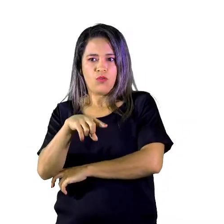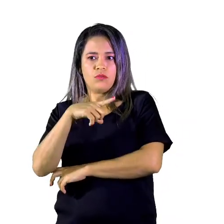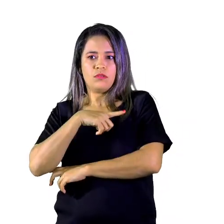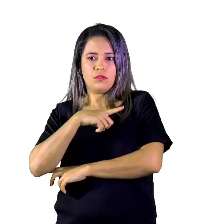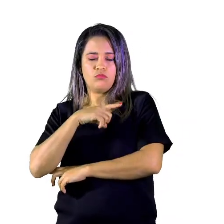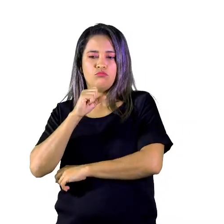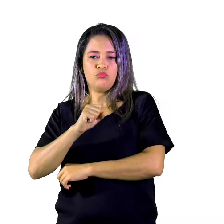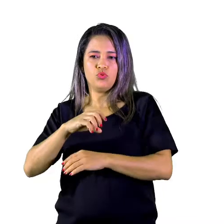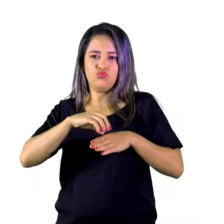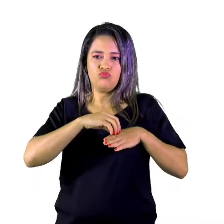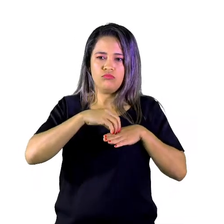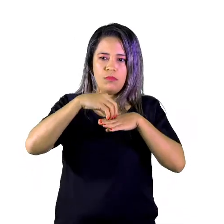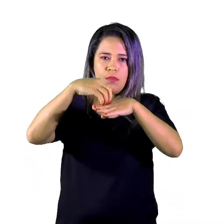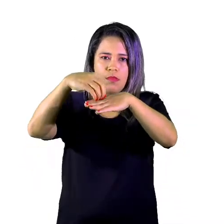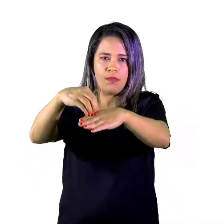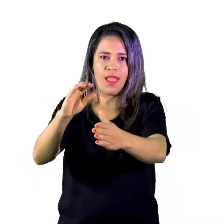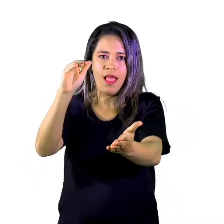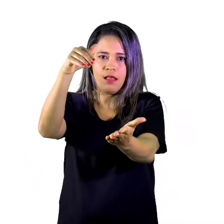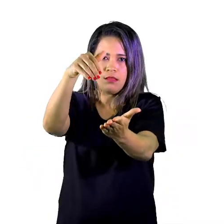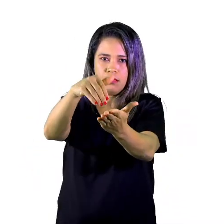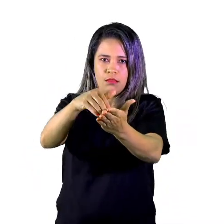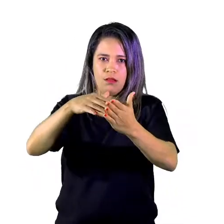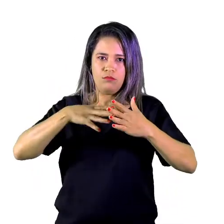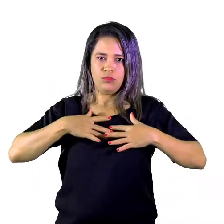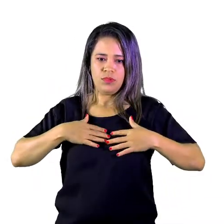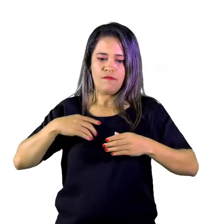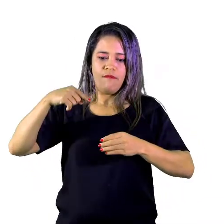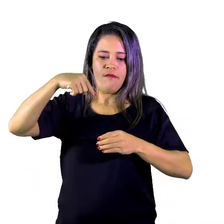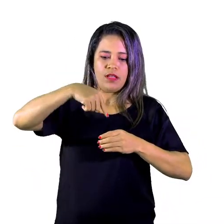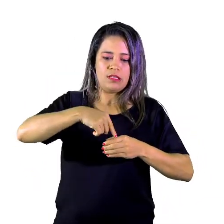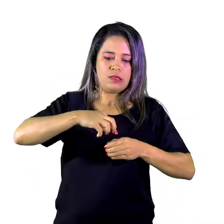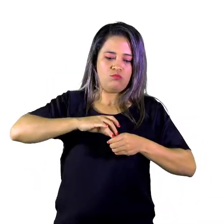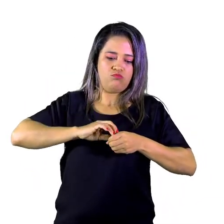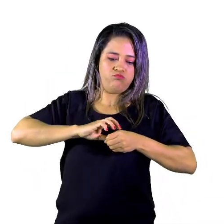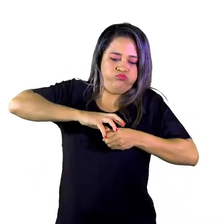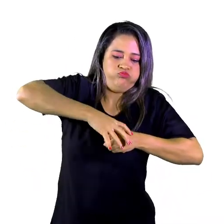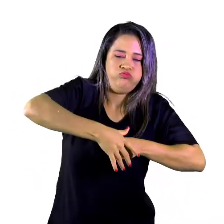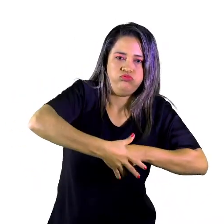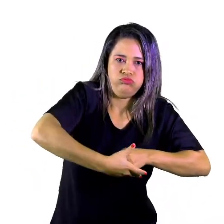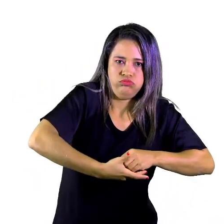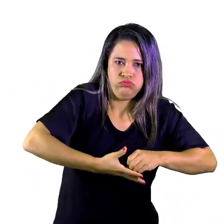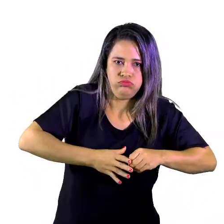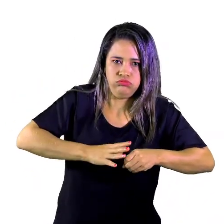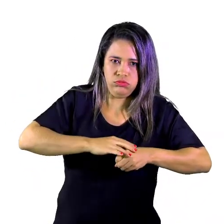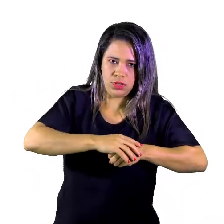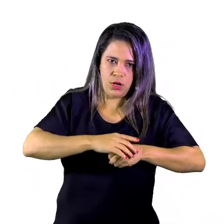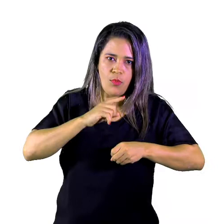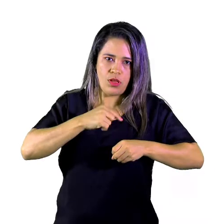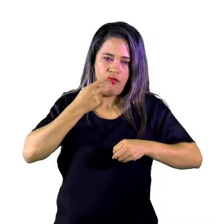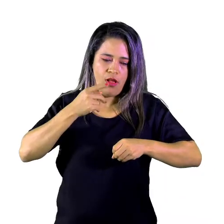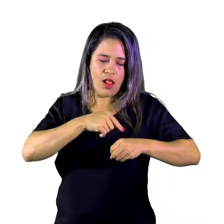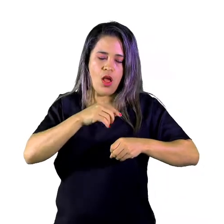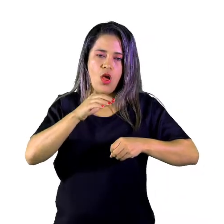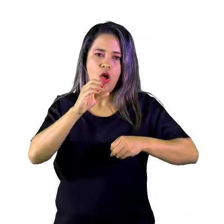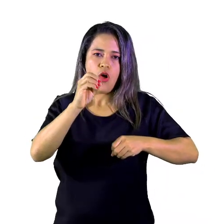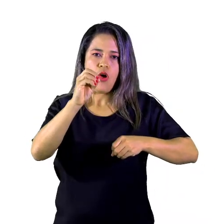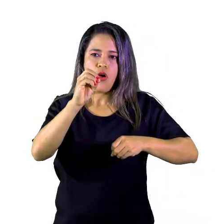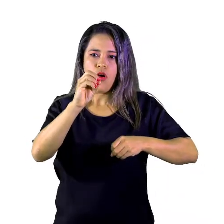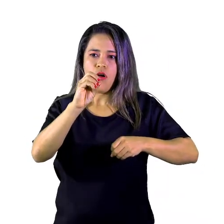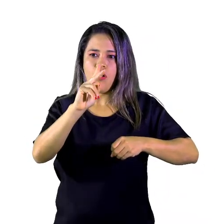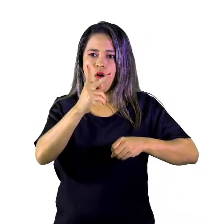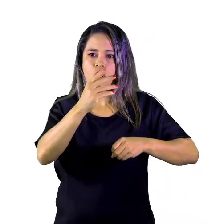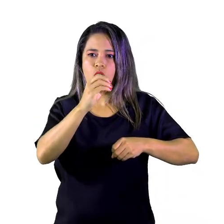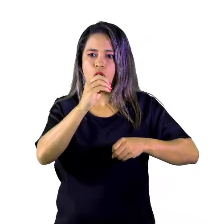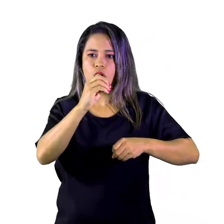até o organismo que será infectado, o qual será chamado de hospedeiro após ser infectado,